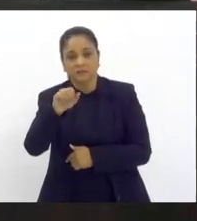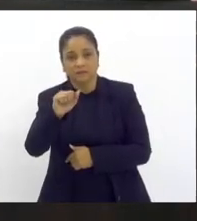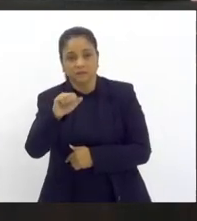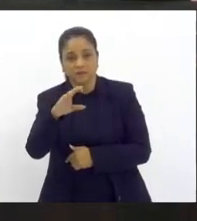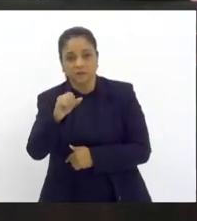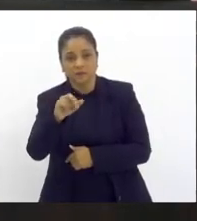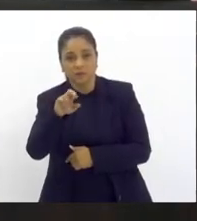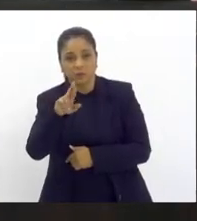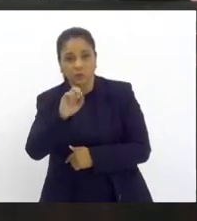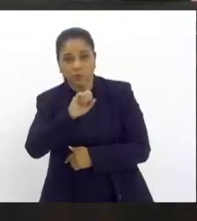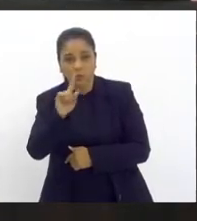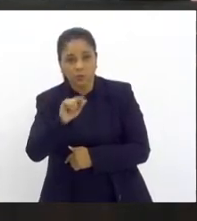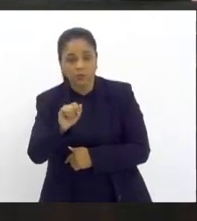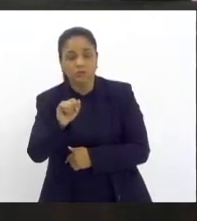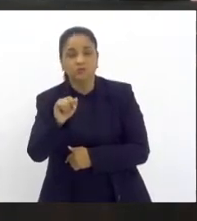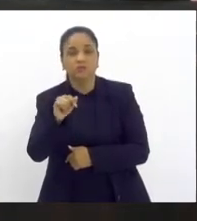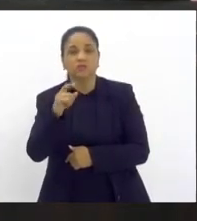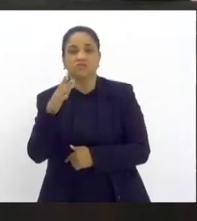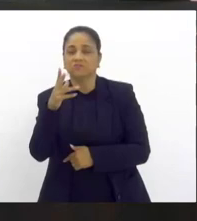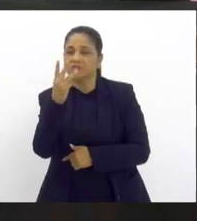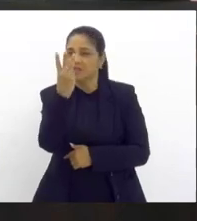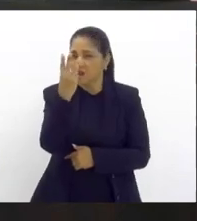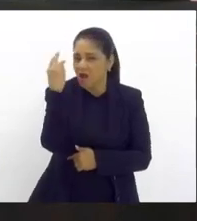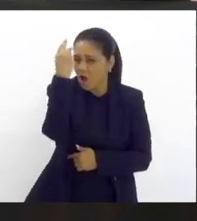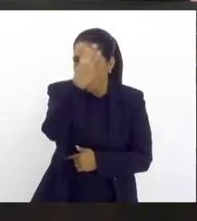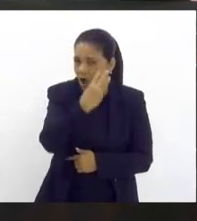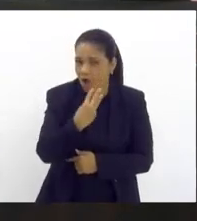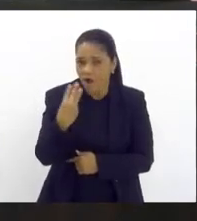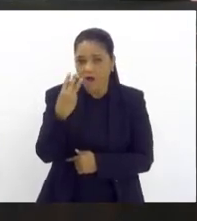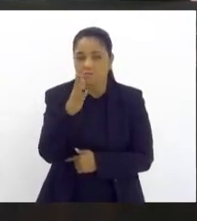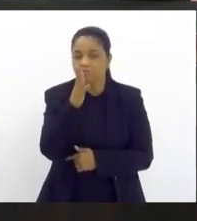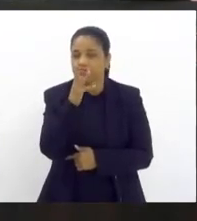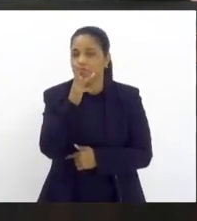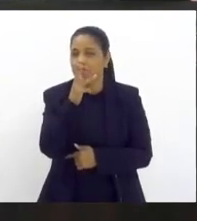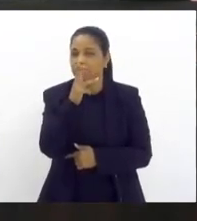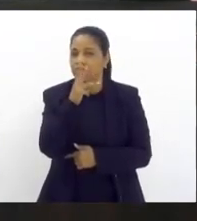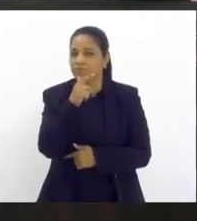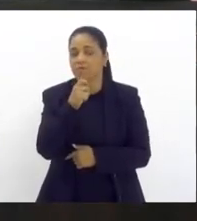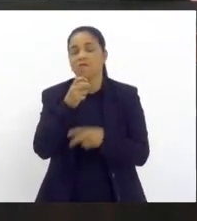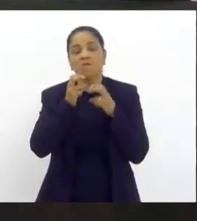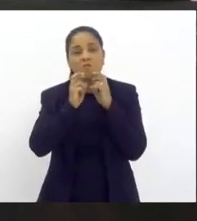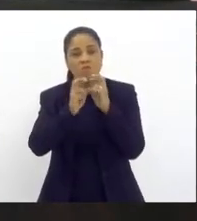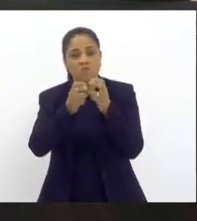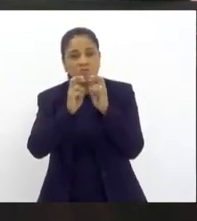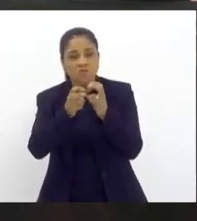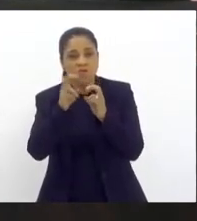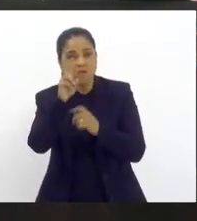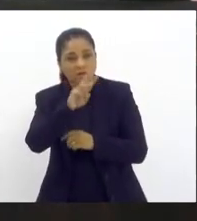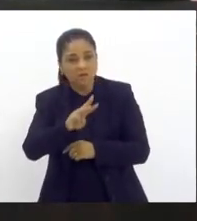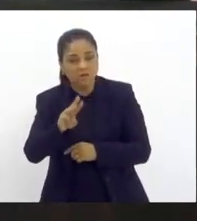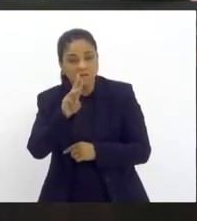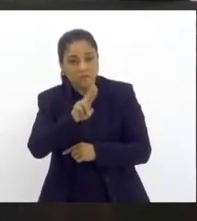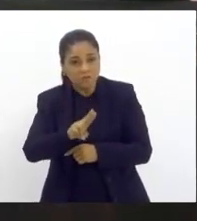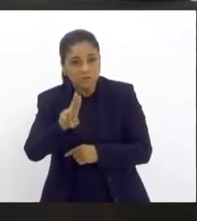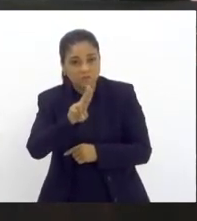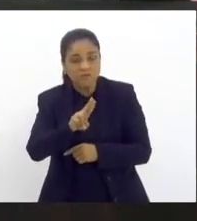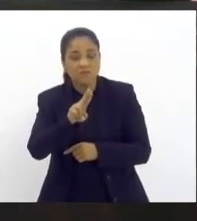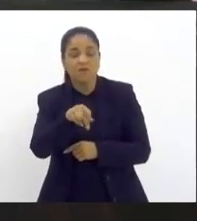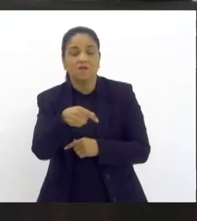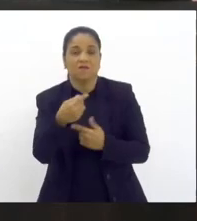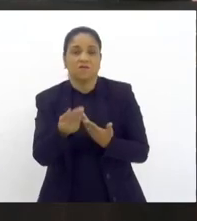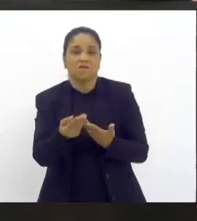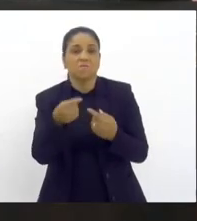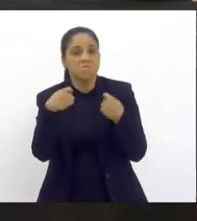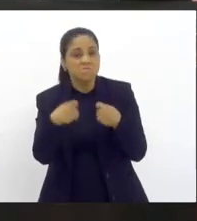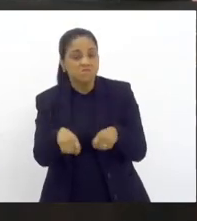da cidade ou outras partes da cidade, utiliza do trem. E esse serviço vem sendo